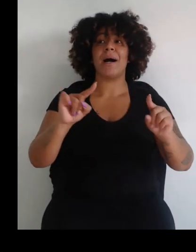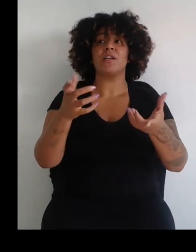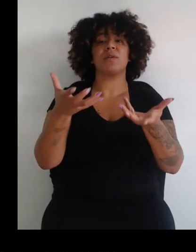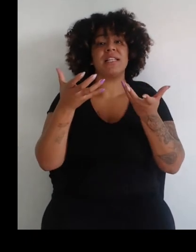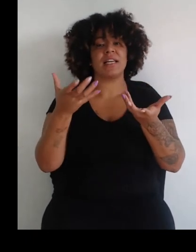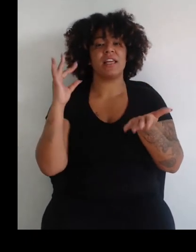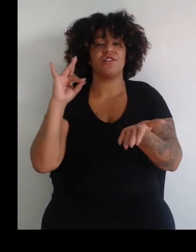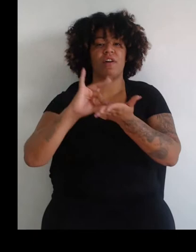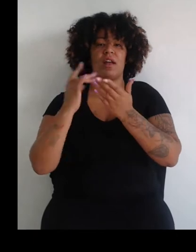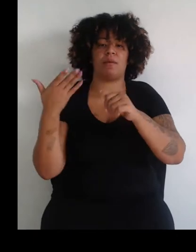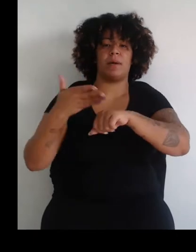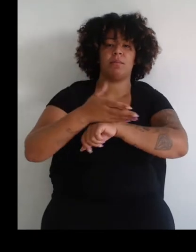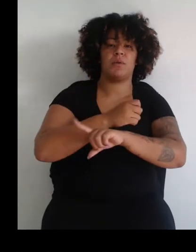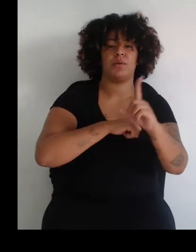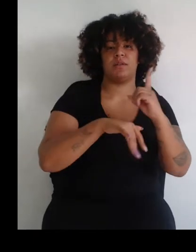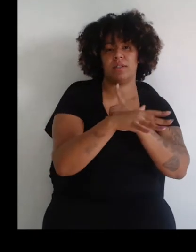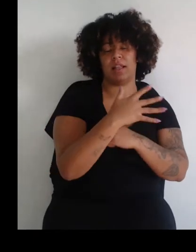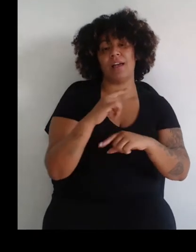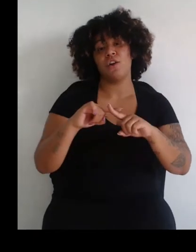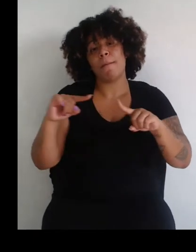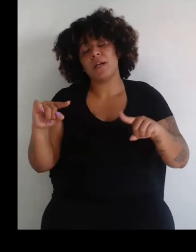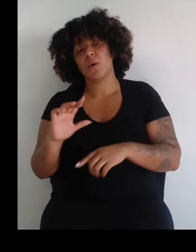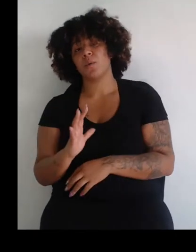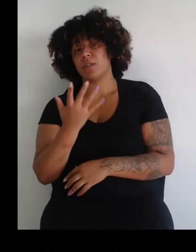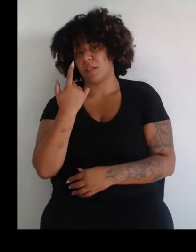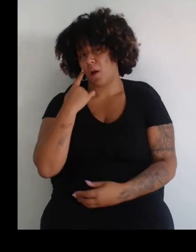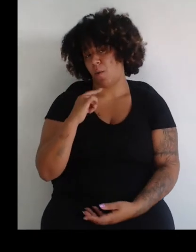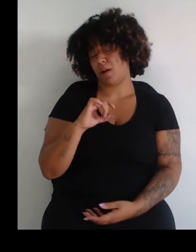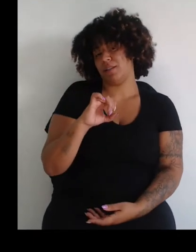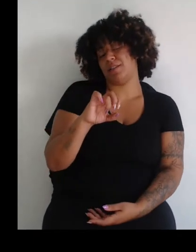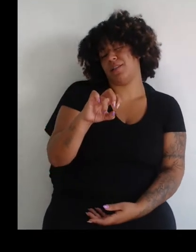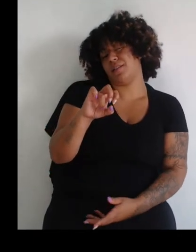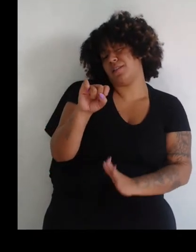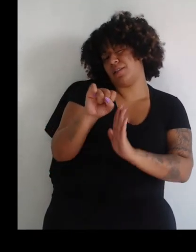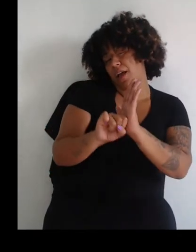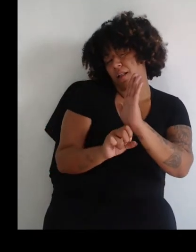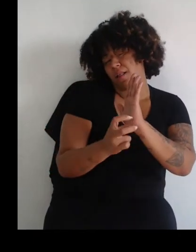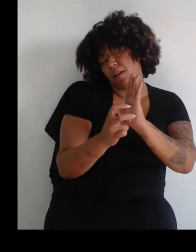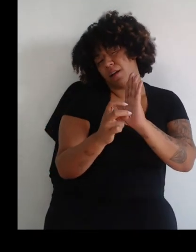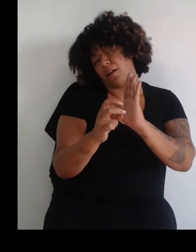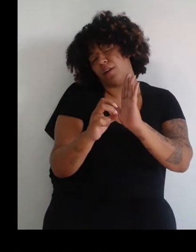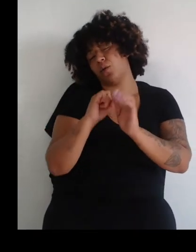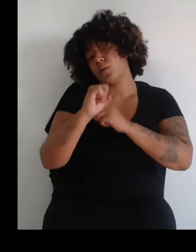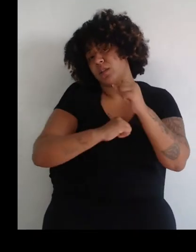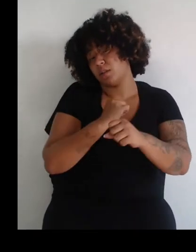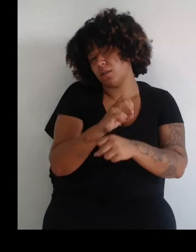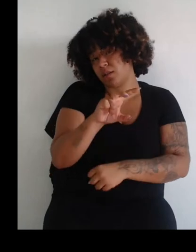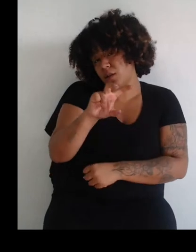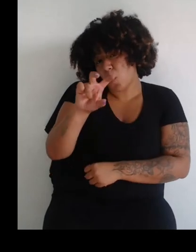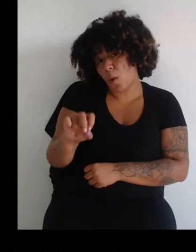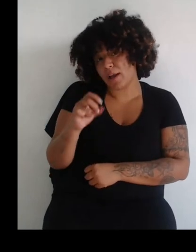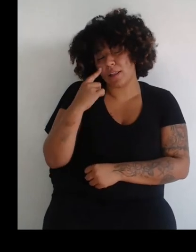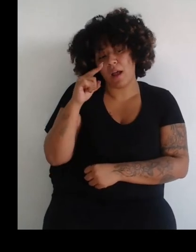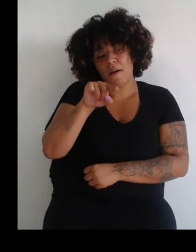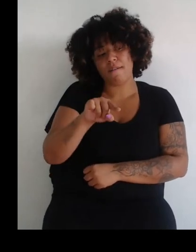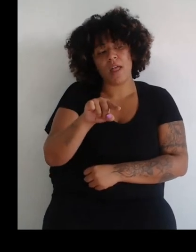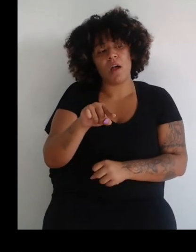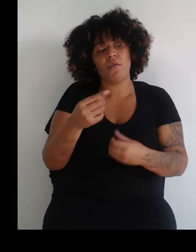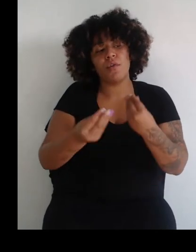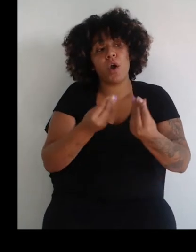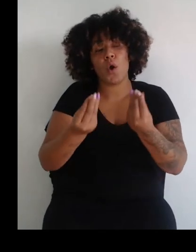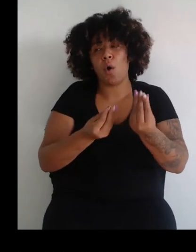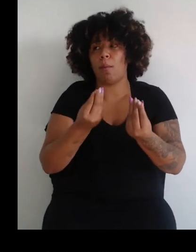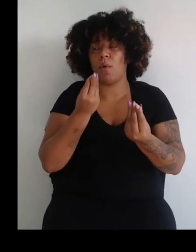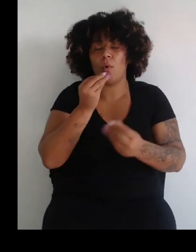na década de 50 o lugar dos homens que nessa nova visão cívica tornou-se fonte de debate